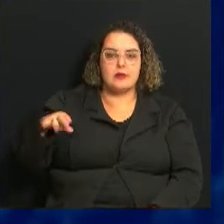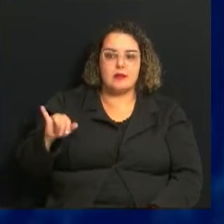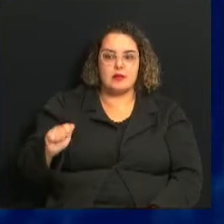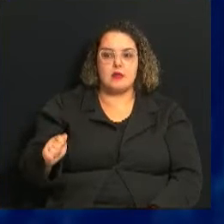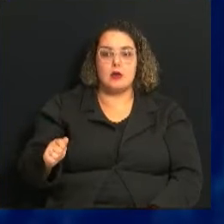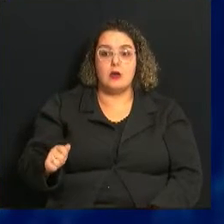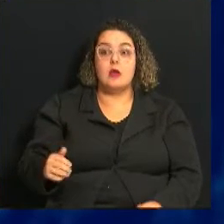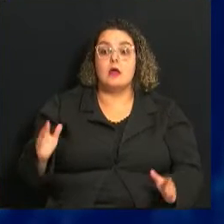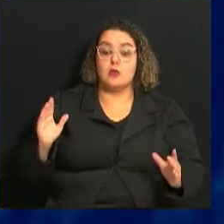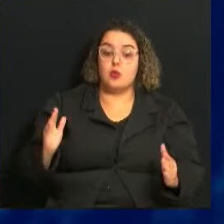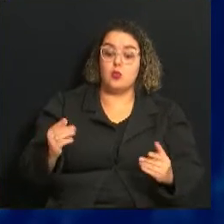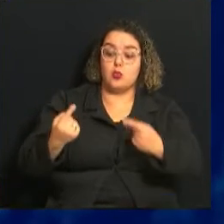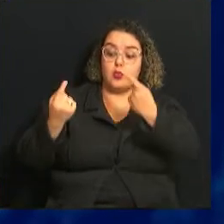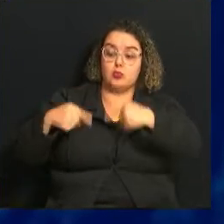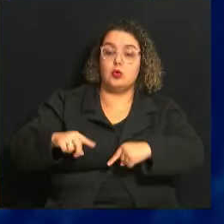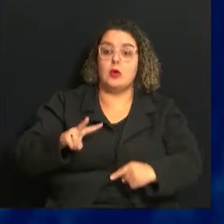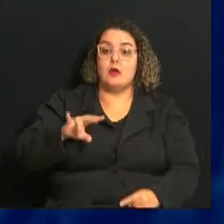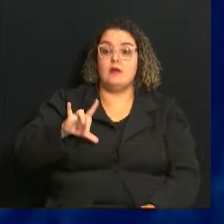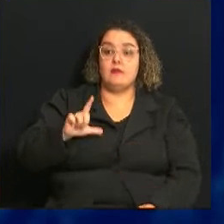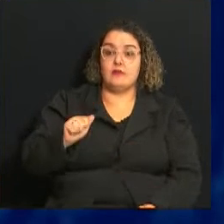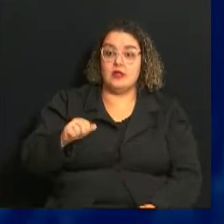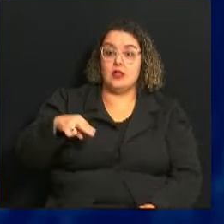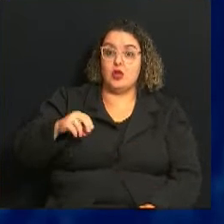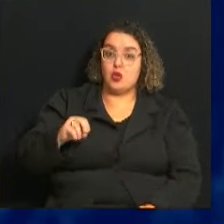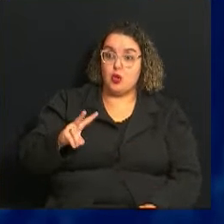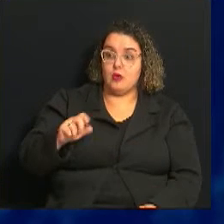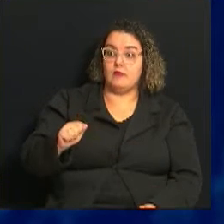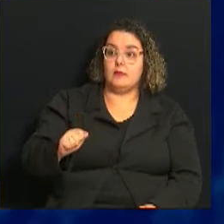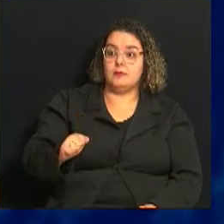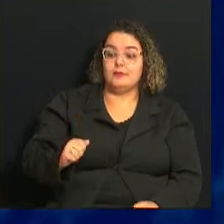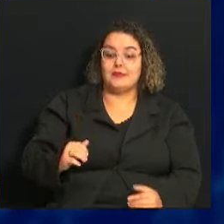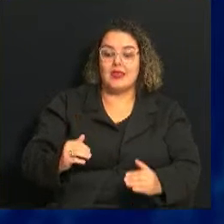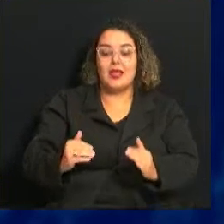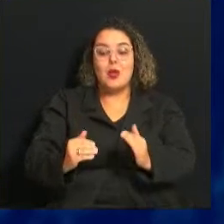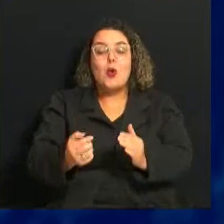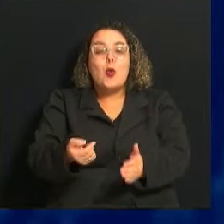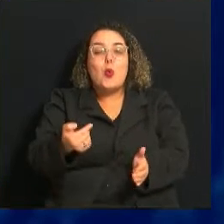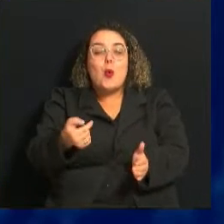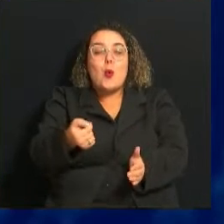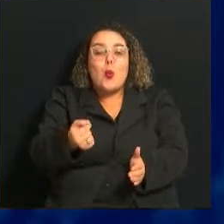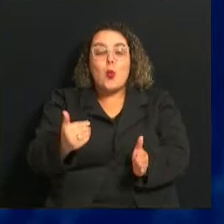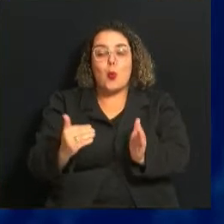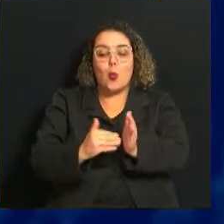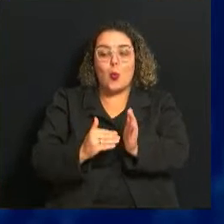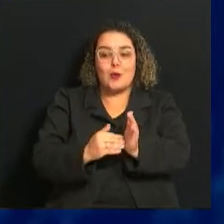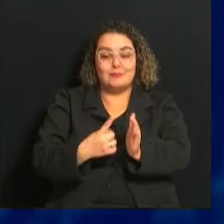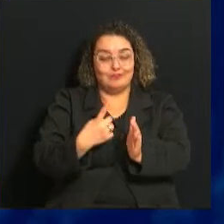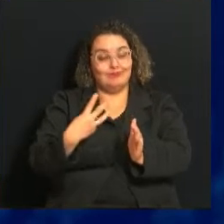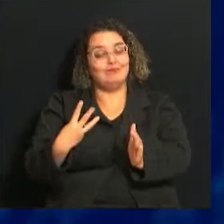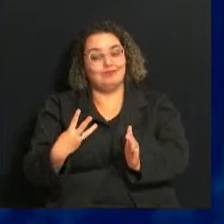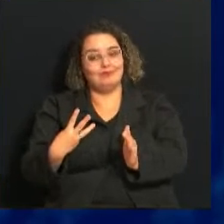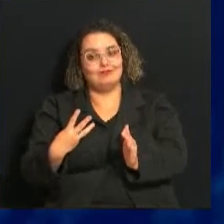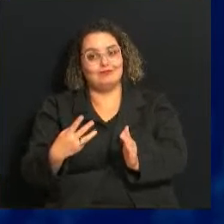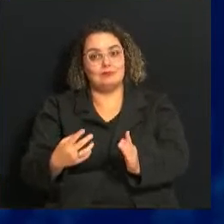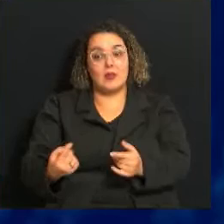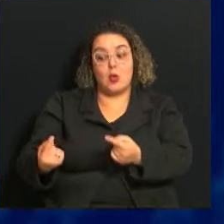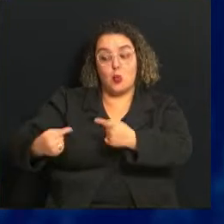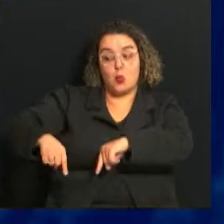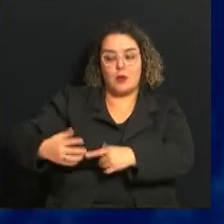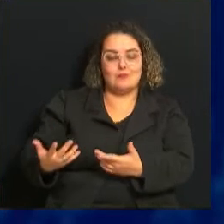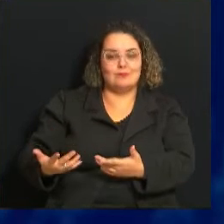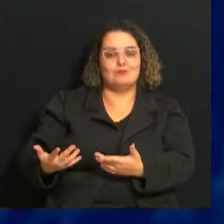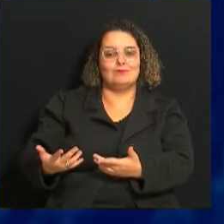a situação, hein? A Ponte, antepenúltima colocação com 13 pontos e o adversário de logo mais é